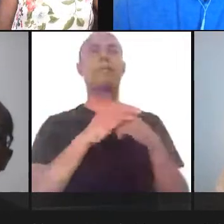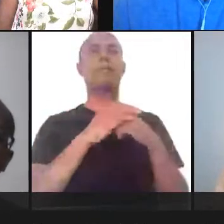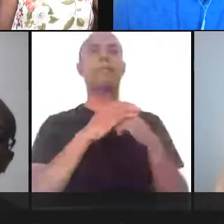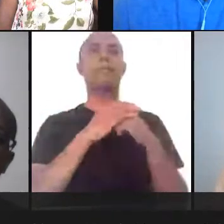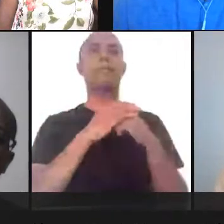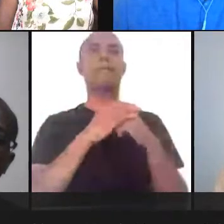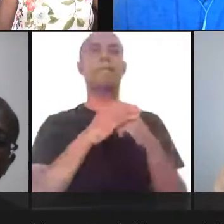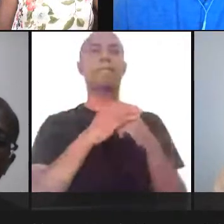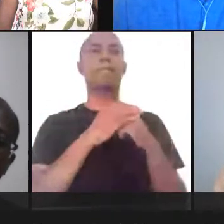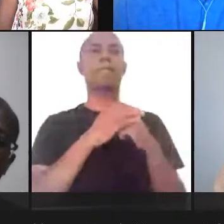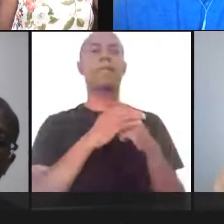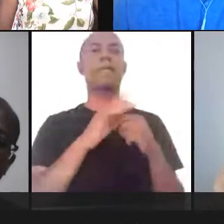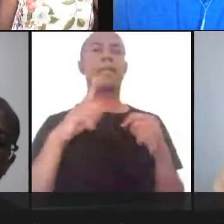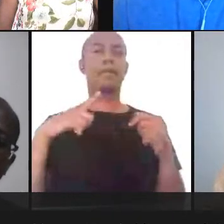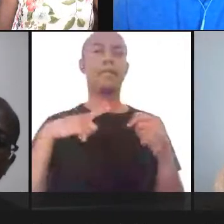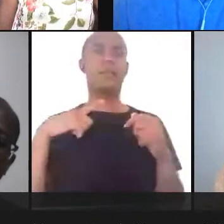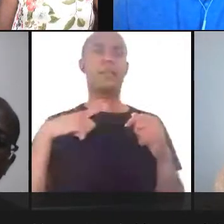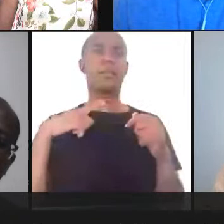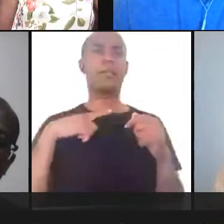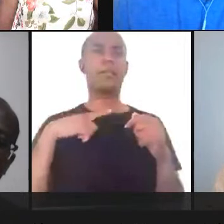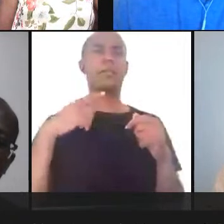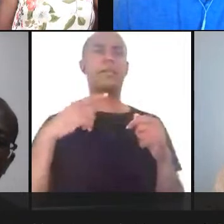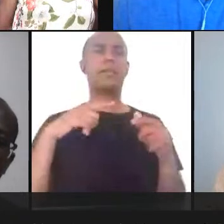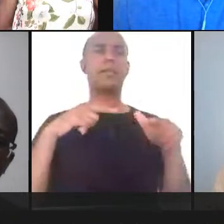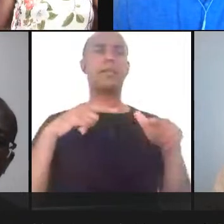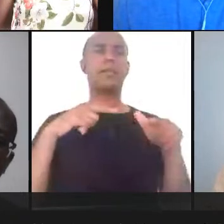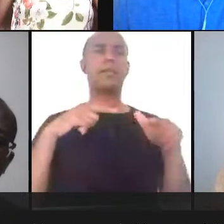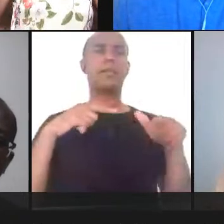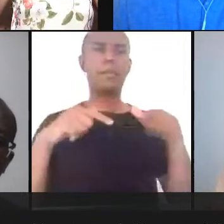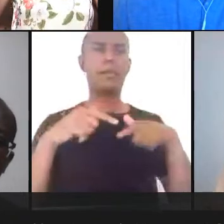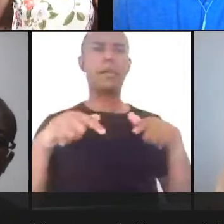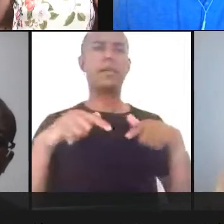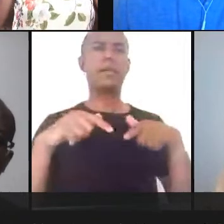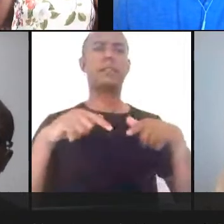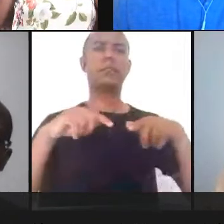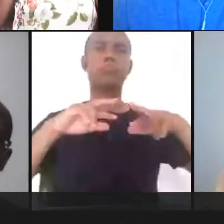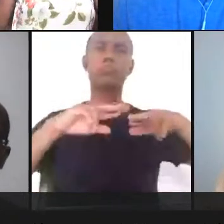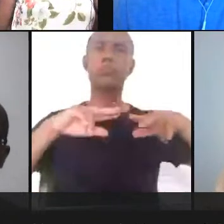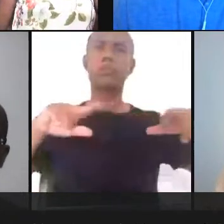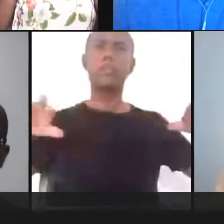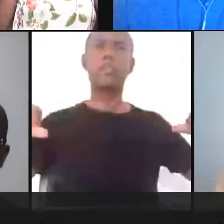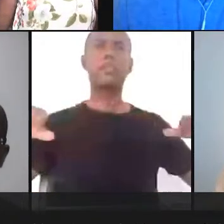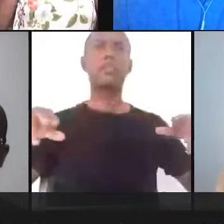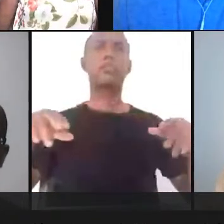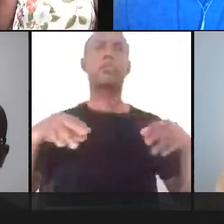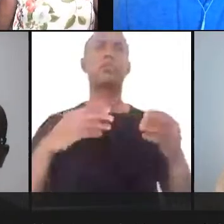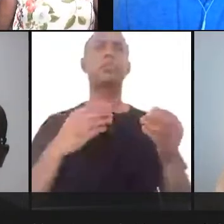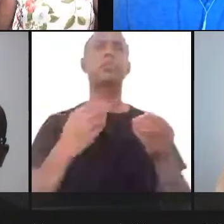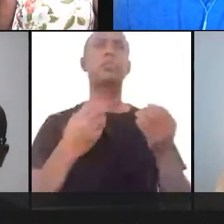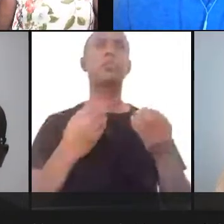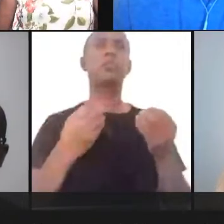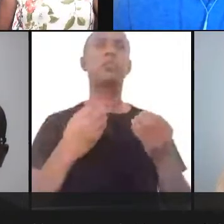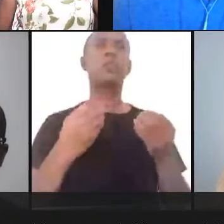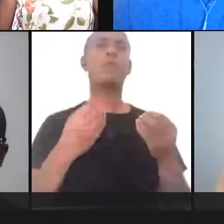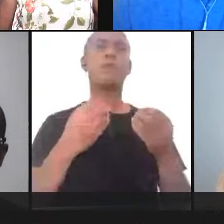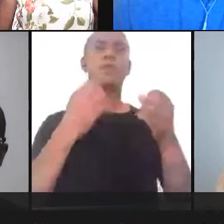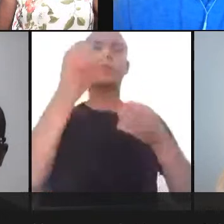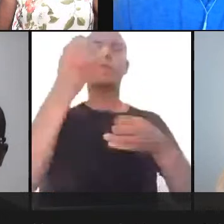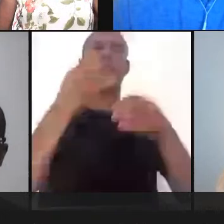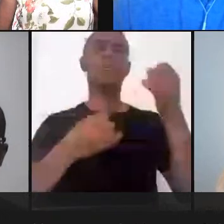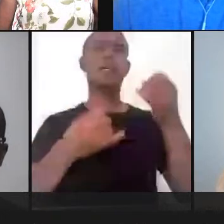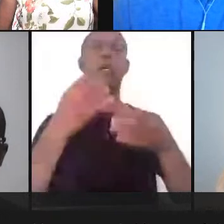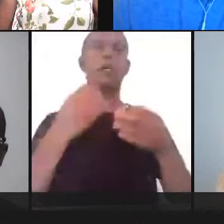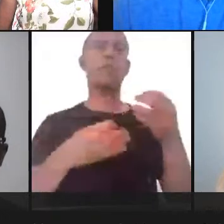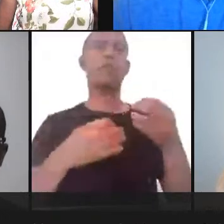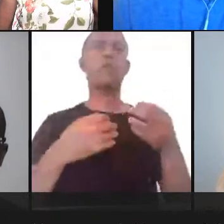Não existem, que eu saiba, trabalhos de vulto nesse sentido. Podemos falar de trabalhos, enfim, de